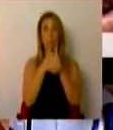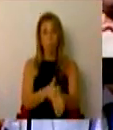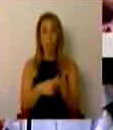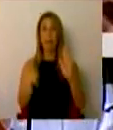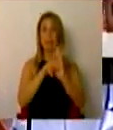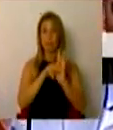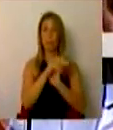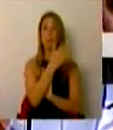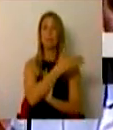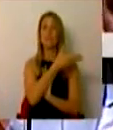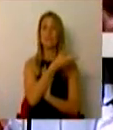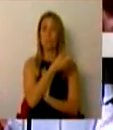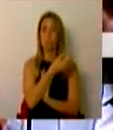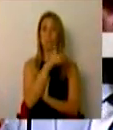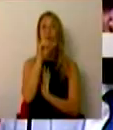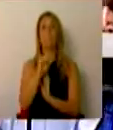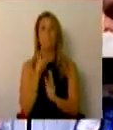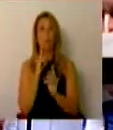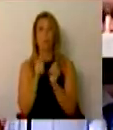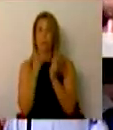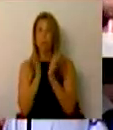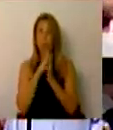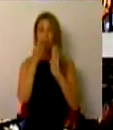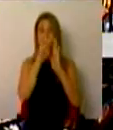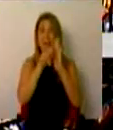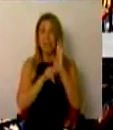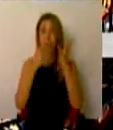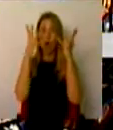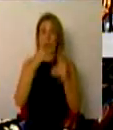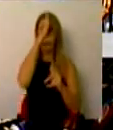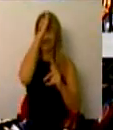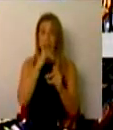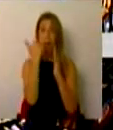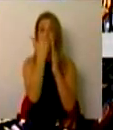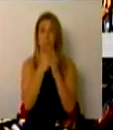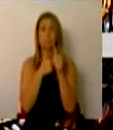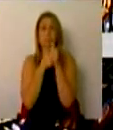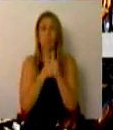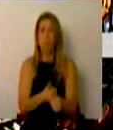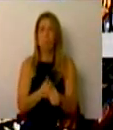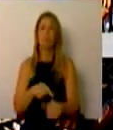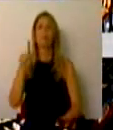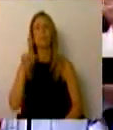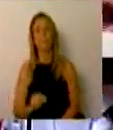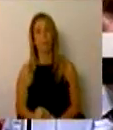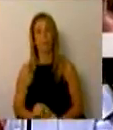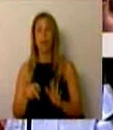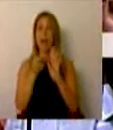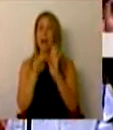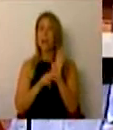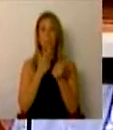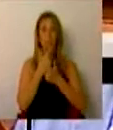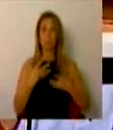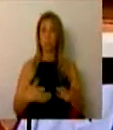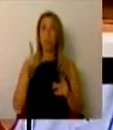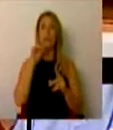mas todos os artigos do Orçamento do Estado. E sobre está a cumprir todos os artigos e todos os aspectos de